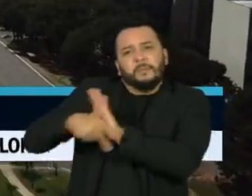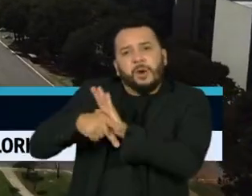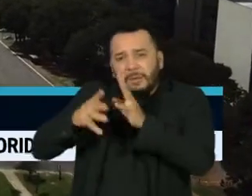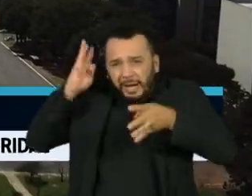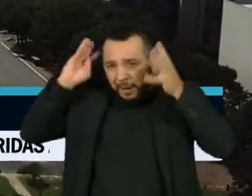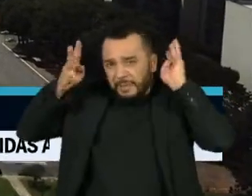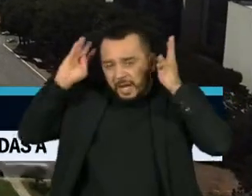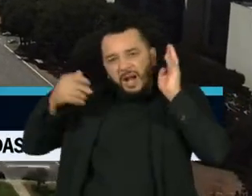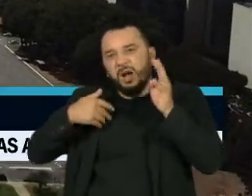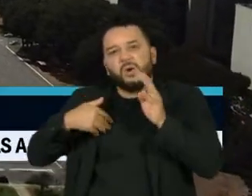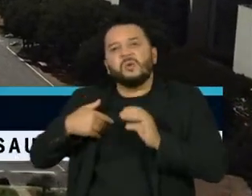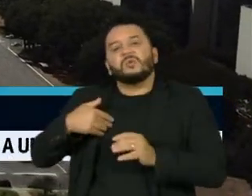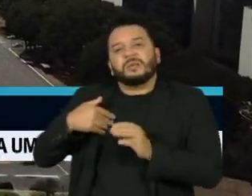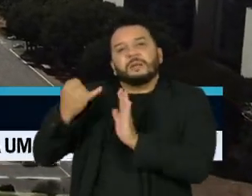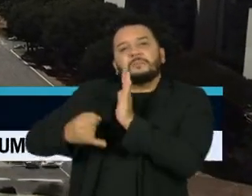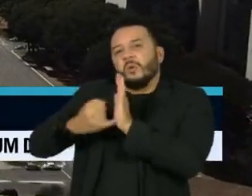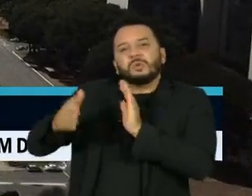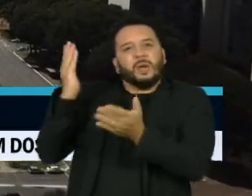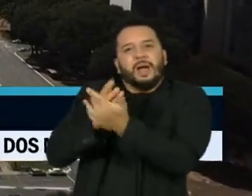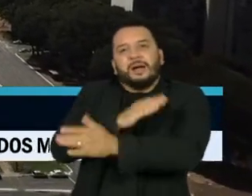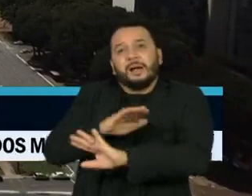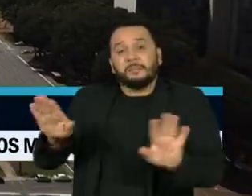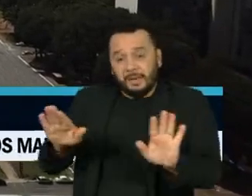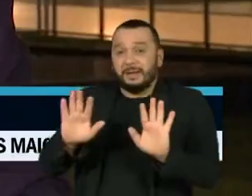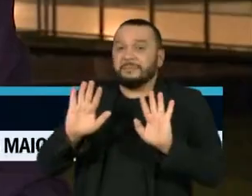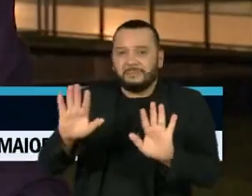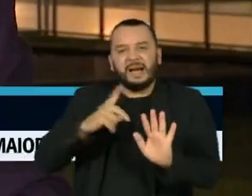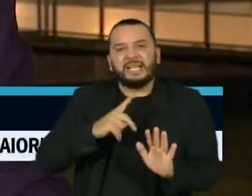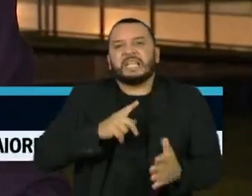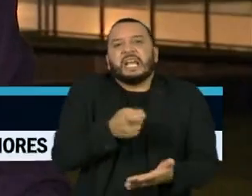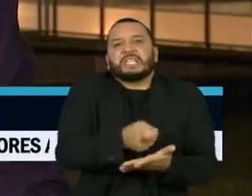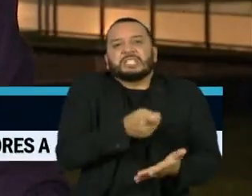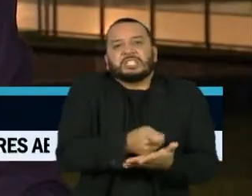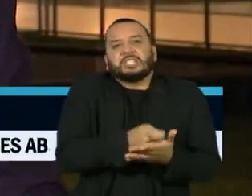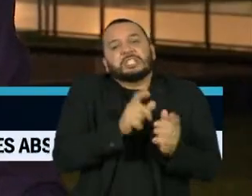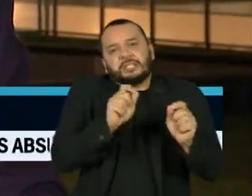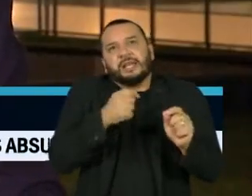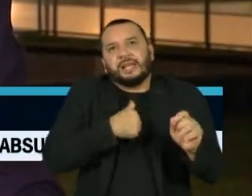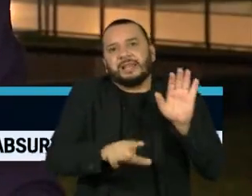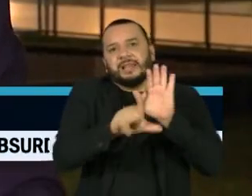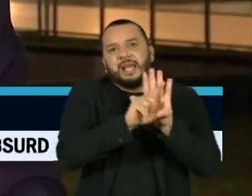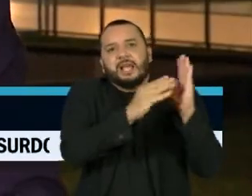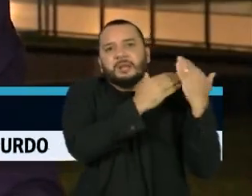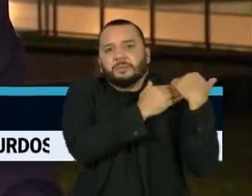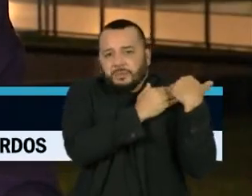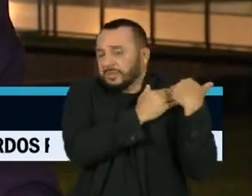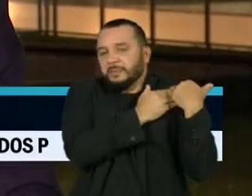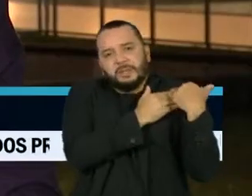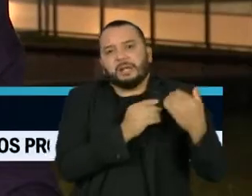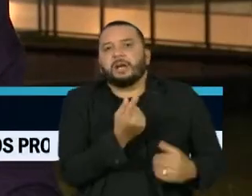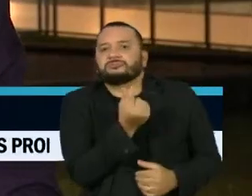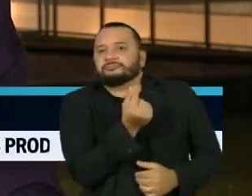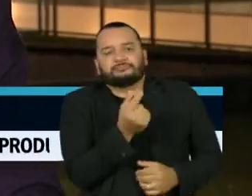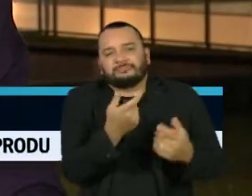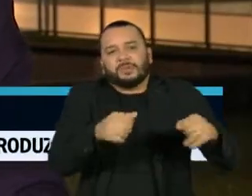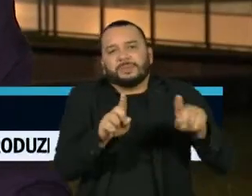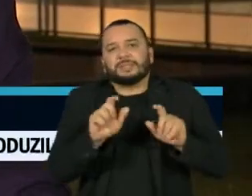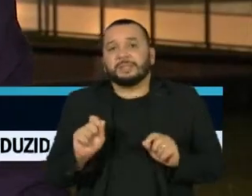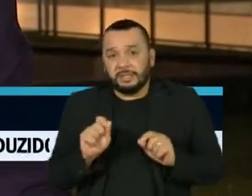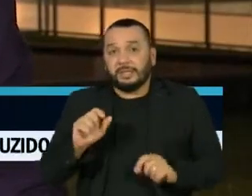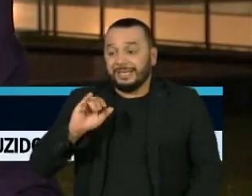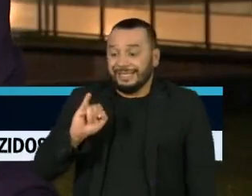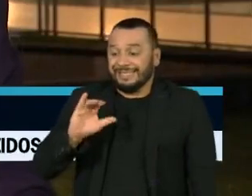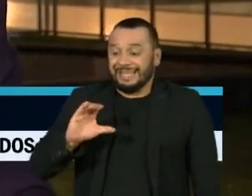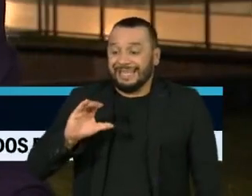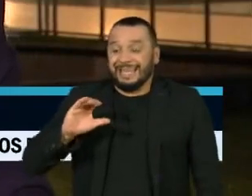de compensação exigida pela Lei de Responsabilidade Fiscal. O ICMS é uma das principais fontes de receita para os estados.